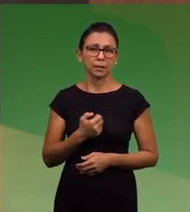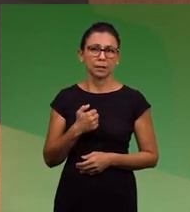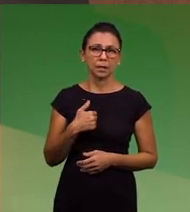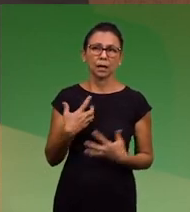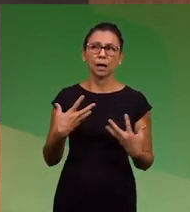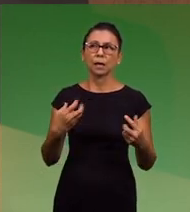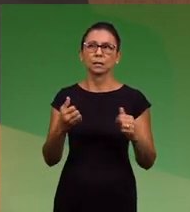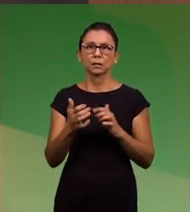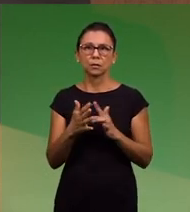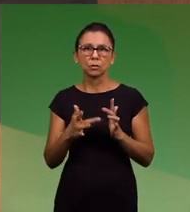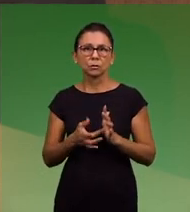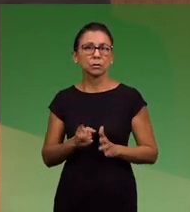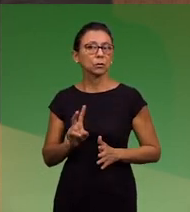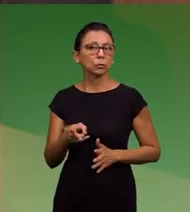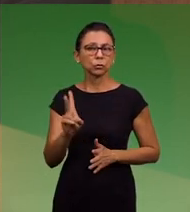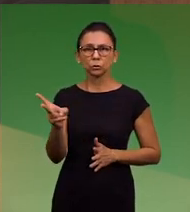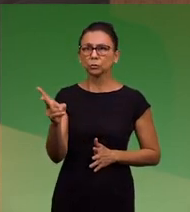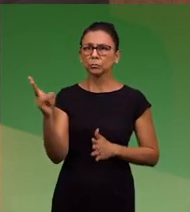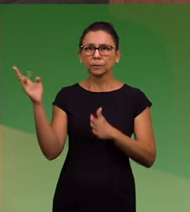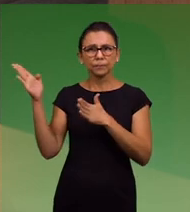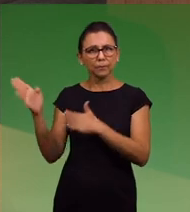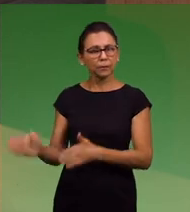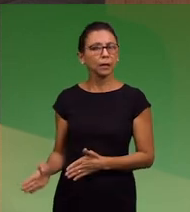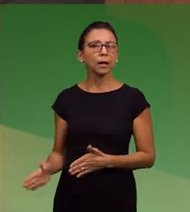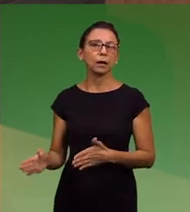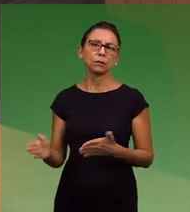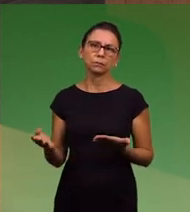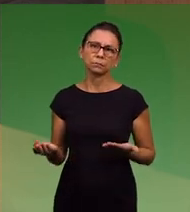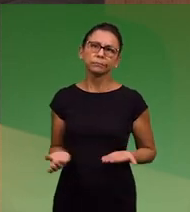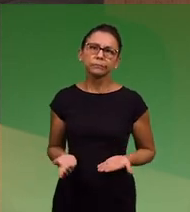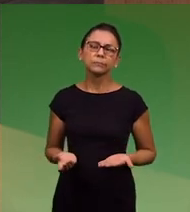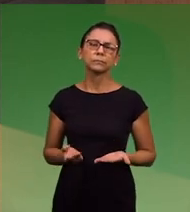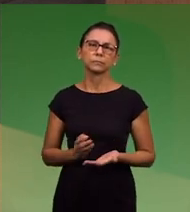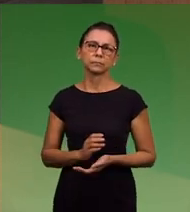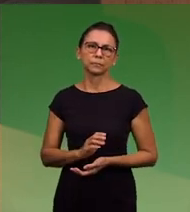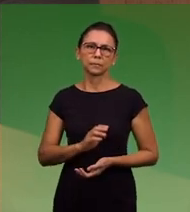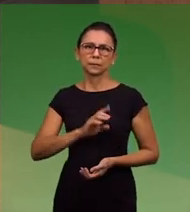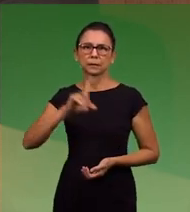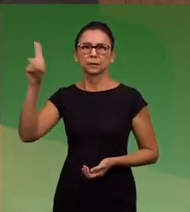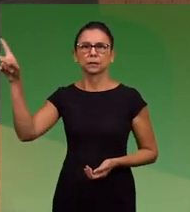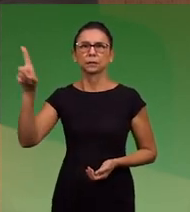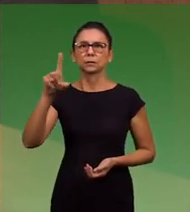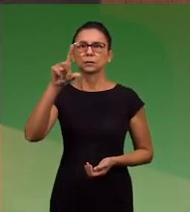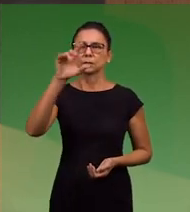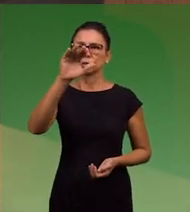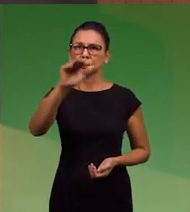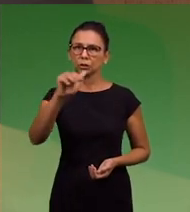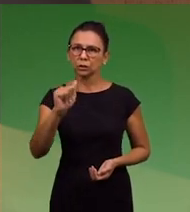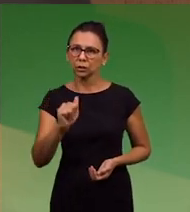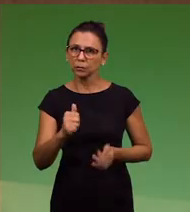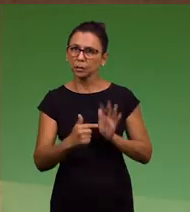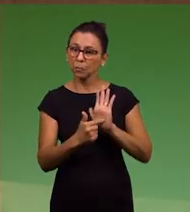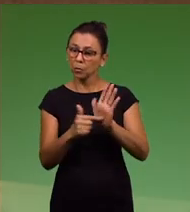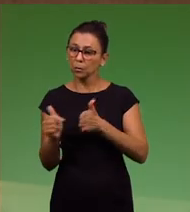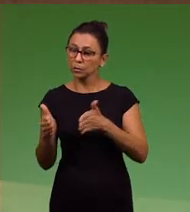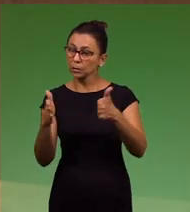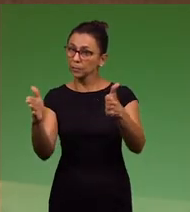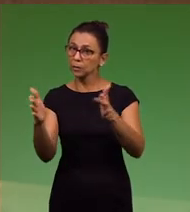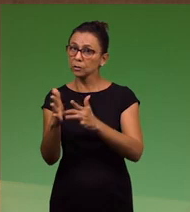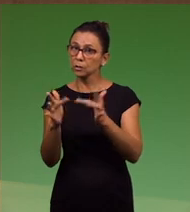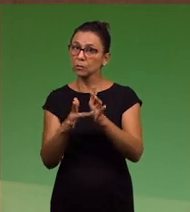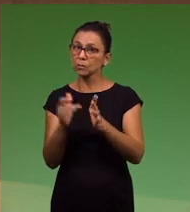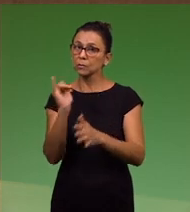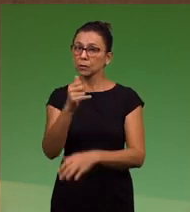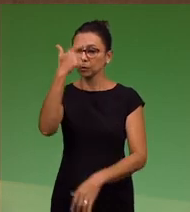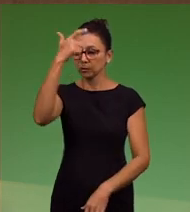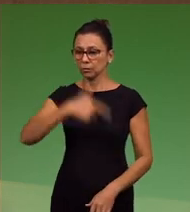aceitando. Porque o homem pode rejeitar o projeto de Deus. Deus chama o homem e mostra um caminho. Jesus disse: eu sou a